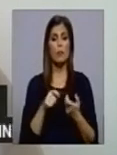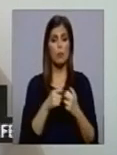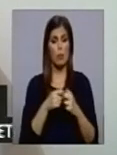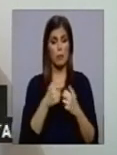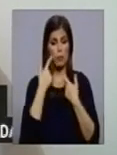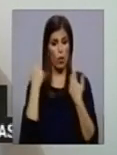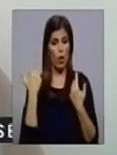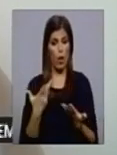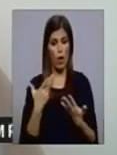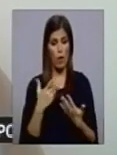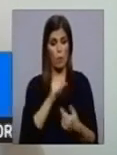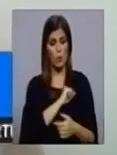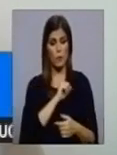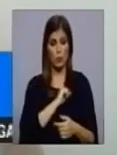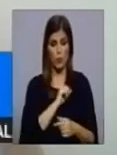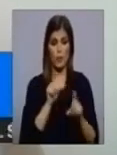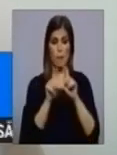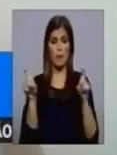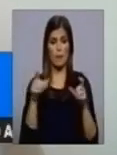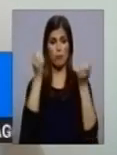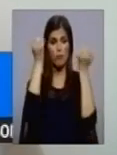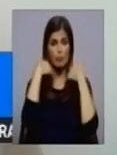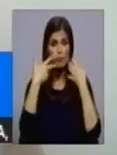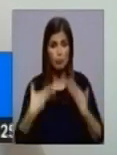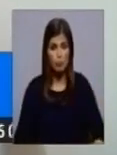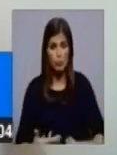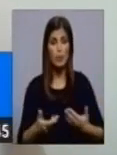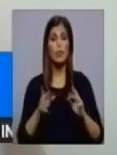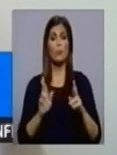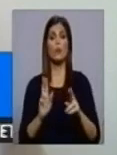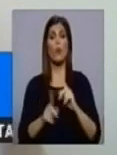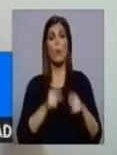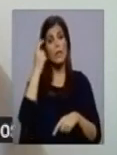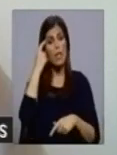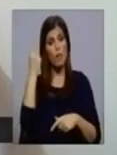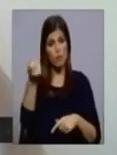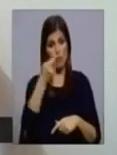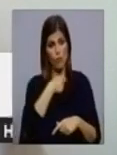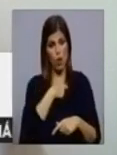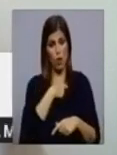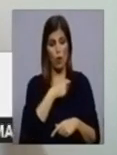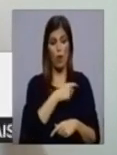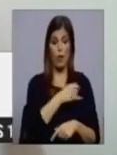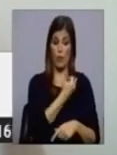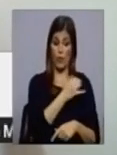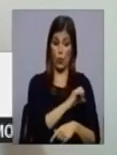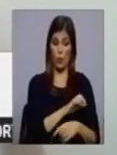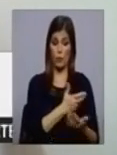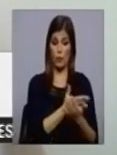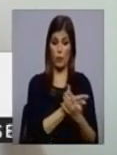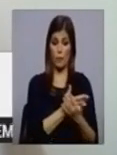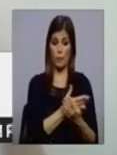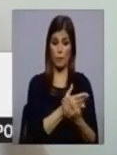ser para os empresários que viram defraudadas as suas expectativas naquilo que pensavam receber entre o dia 28, no dia